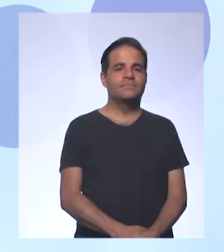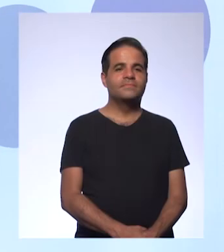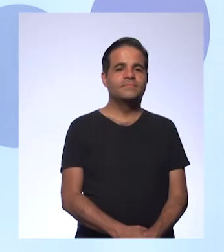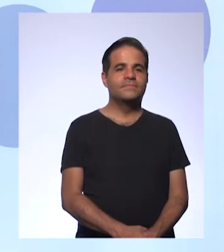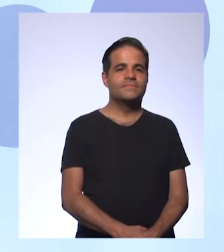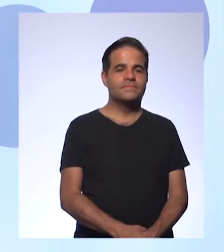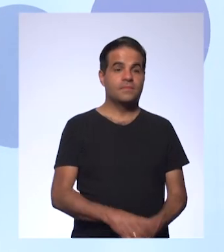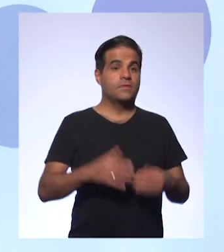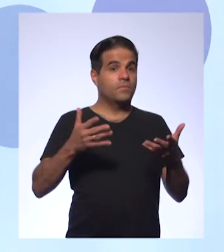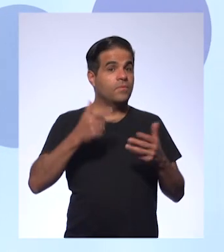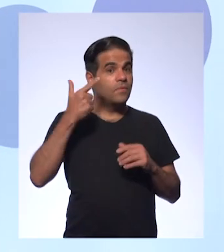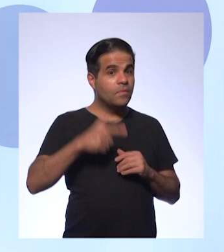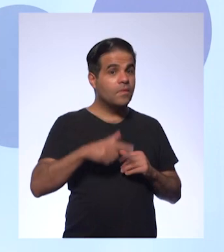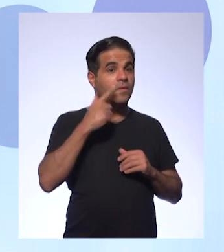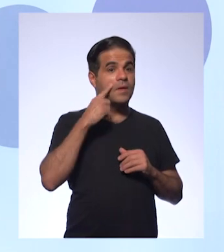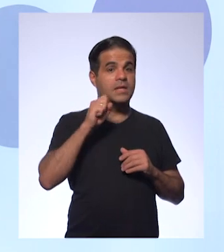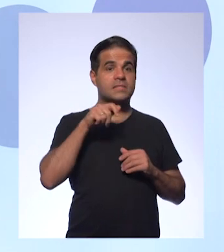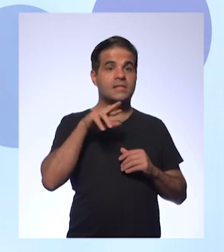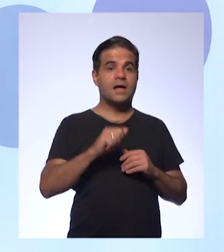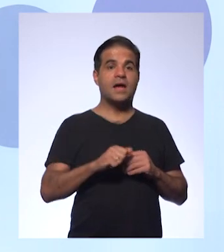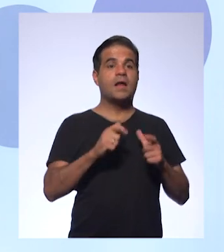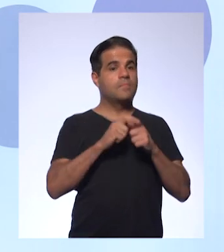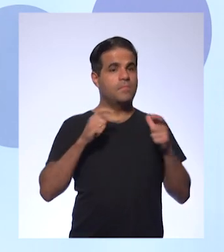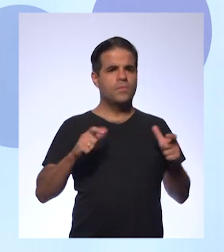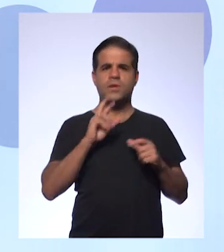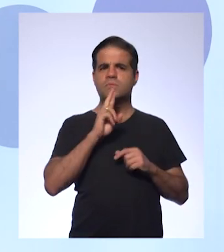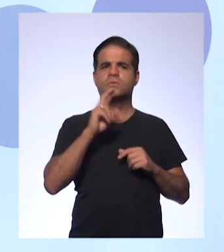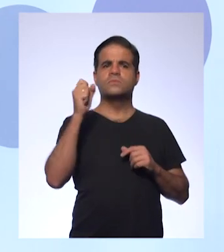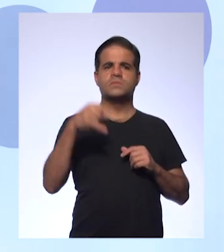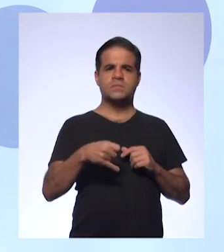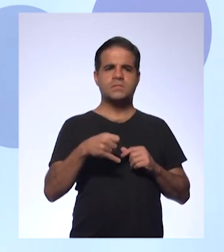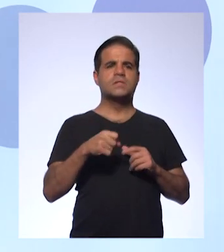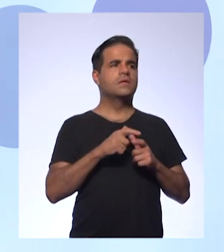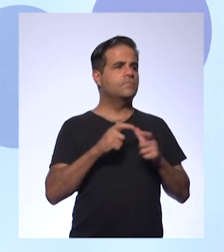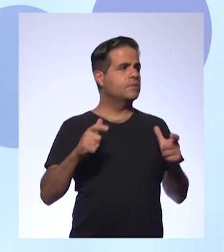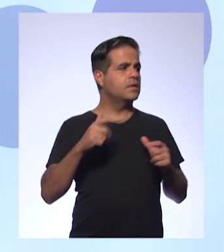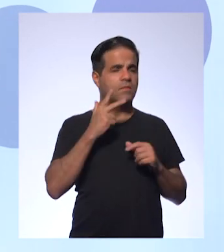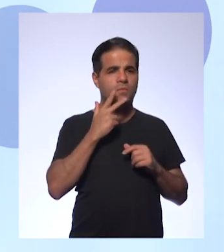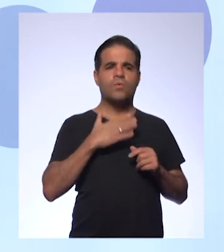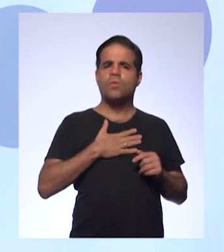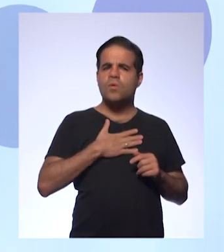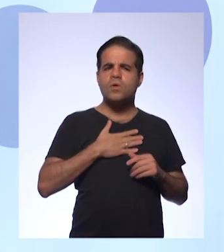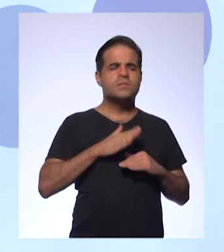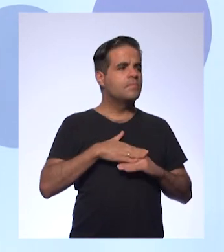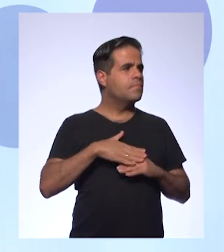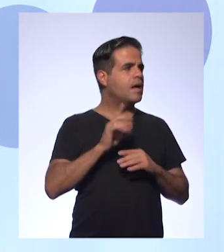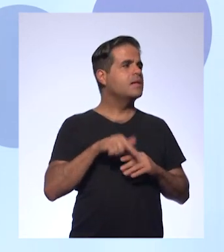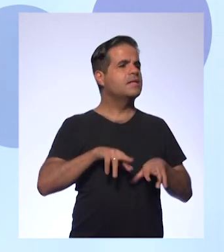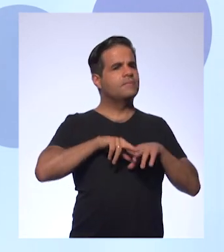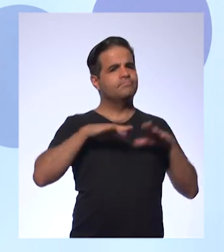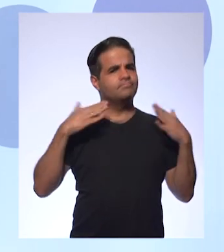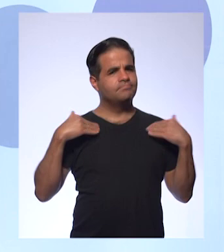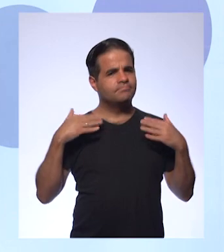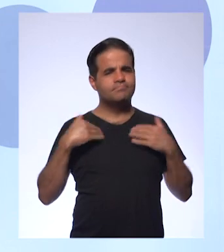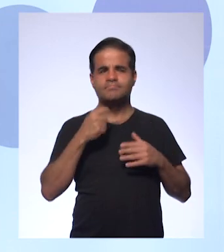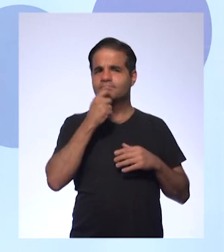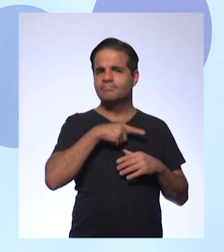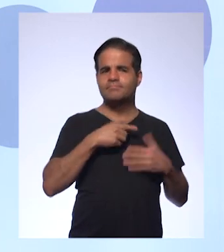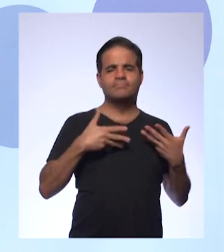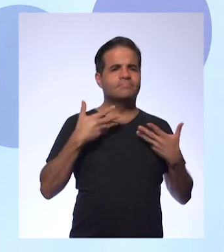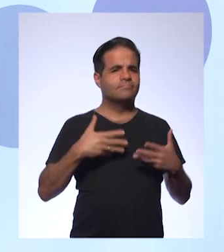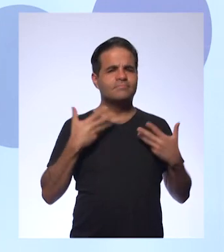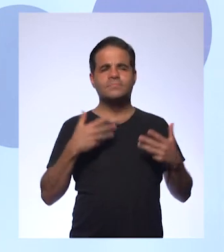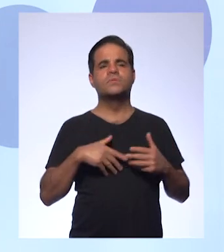Olha, Sara, a maioria aqui disse sim, viu? A Sabrina falou que sim, que o que ela mais gosta é a diversão, né, dos